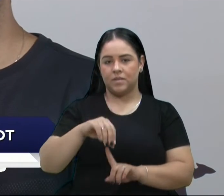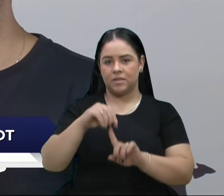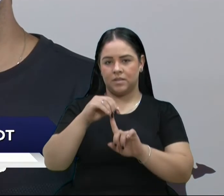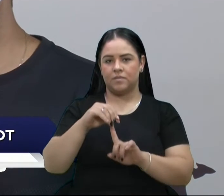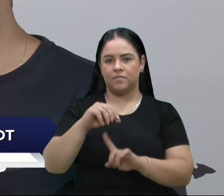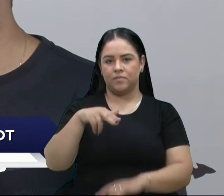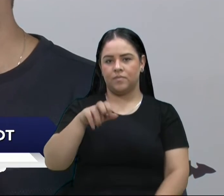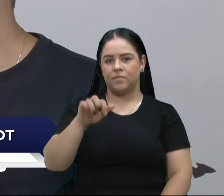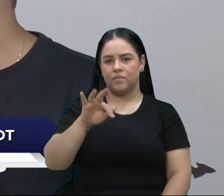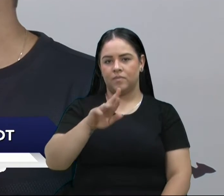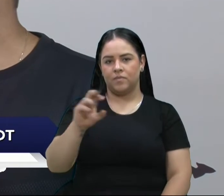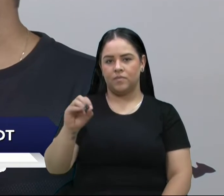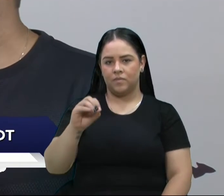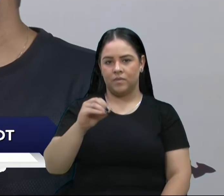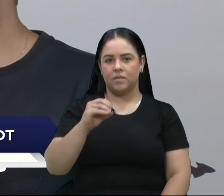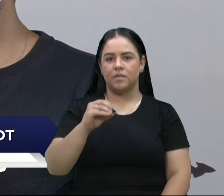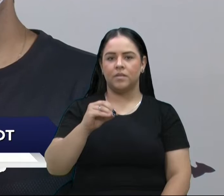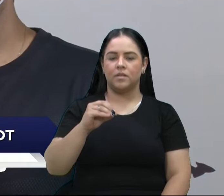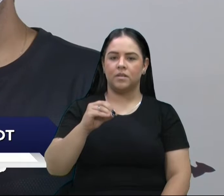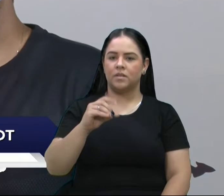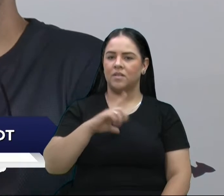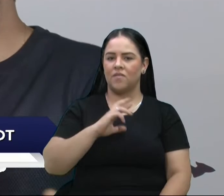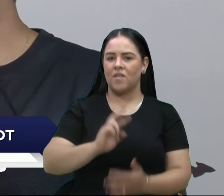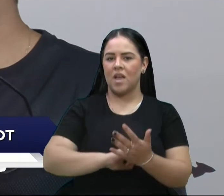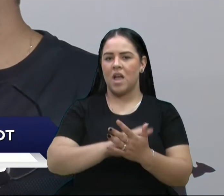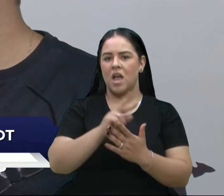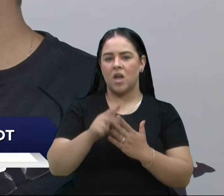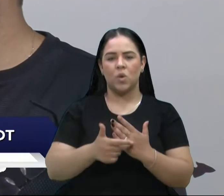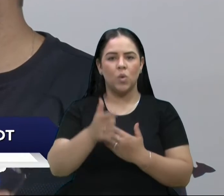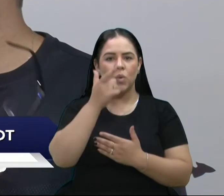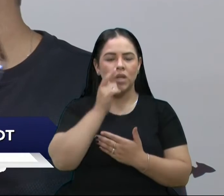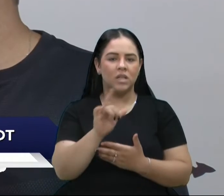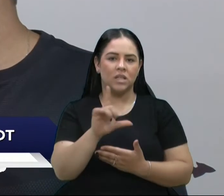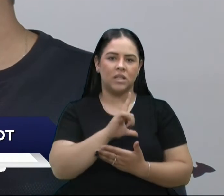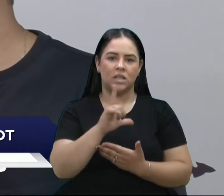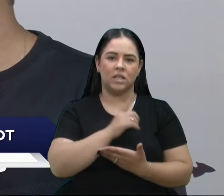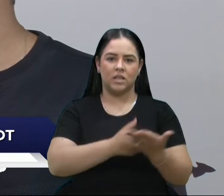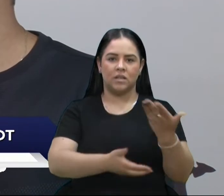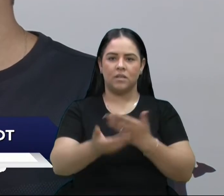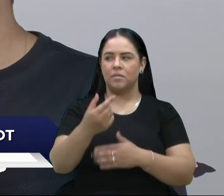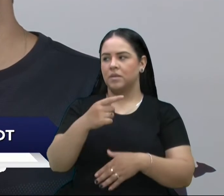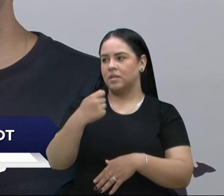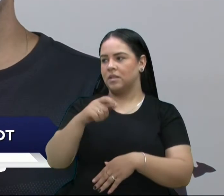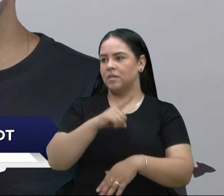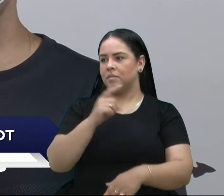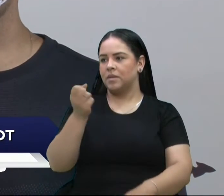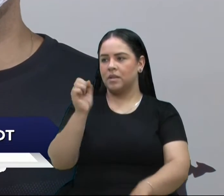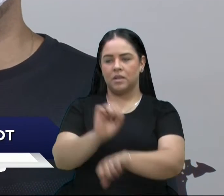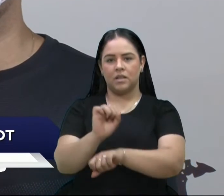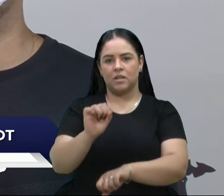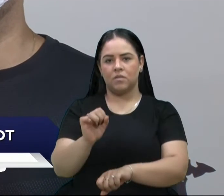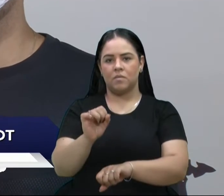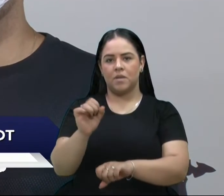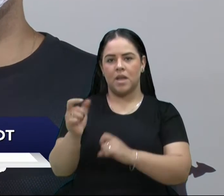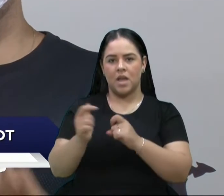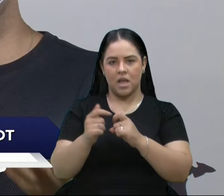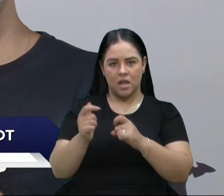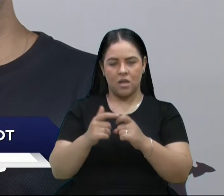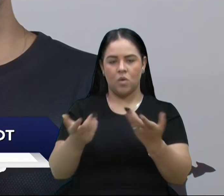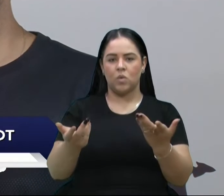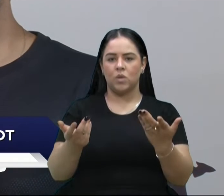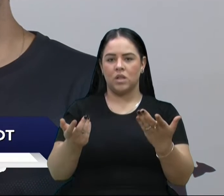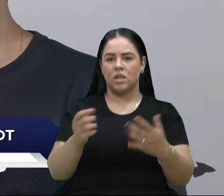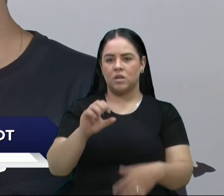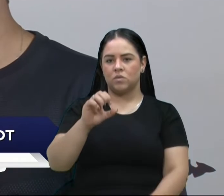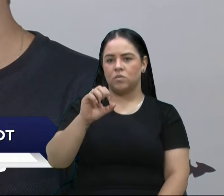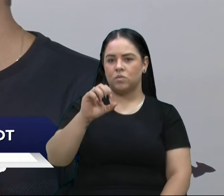gineco, pediatra e clínico, e posteriormente, se conseguisse atendimento, ter que barrar lá na consulta de especialista no SES, que